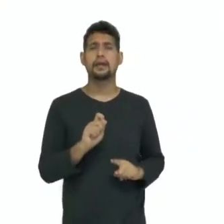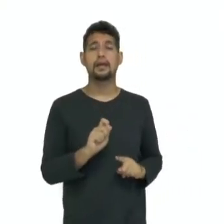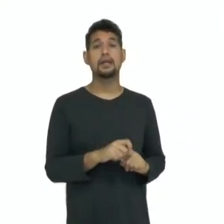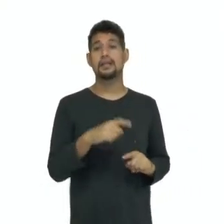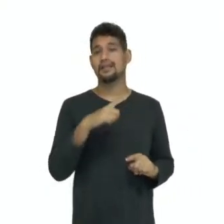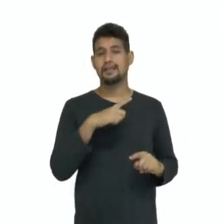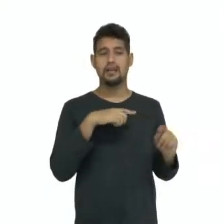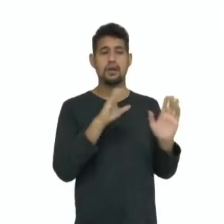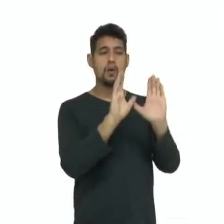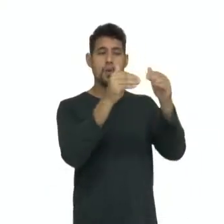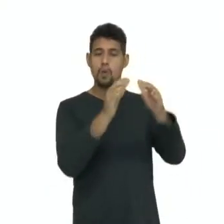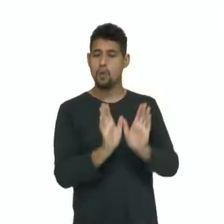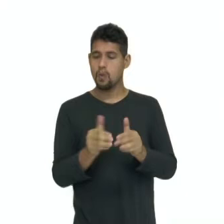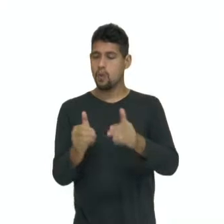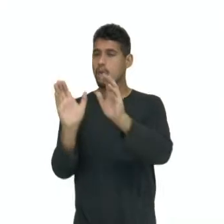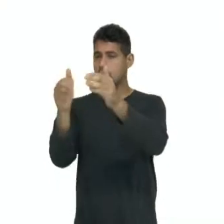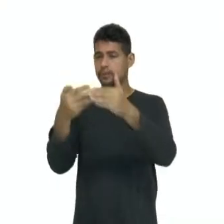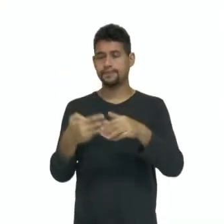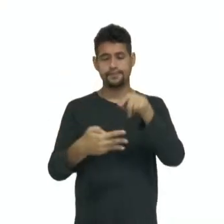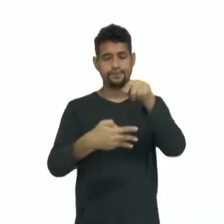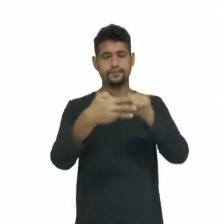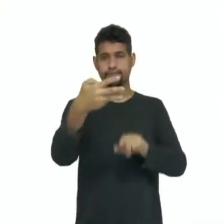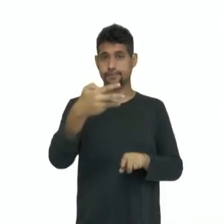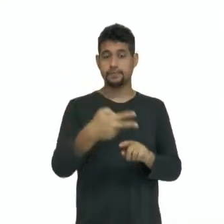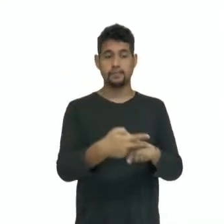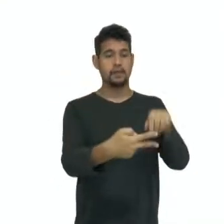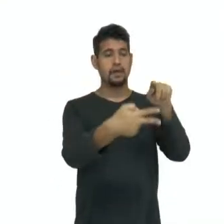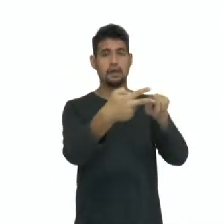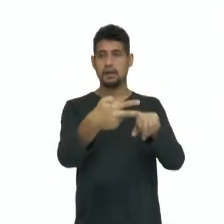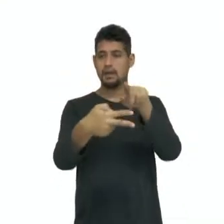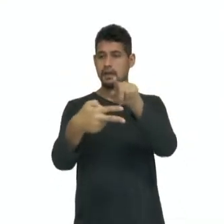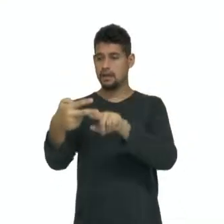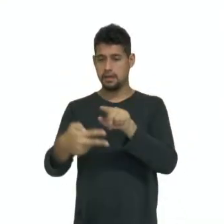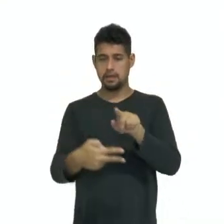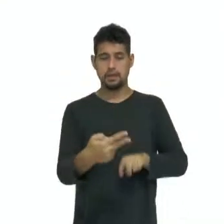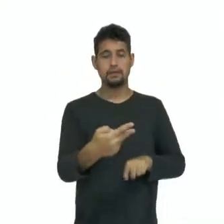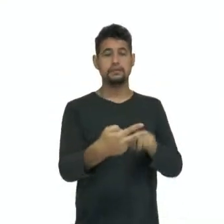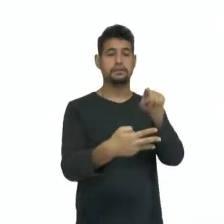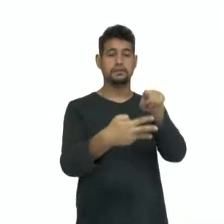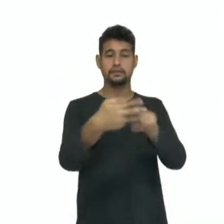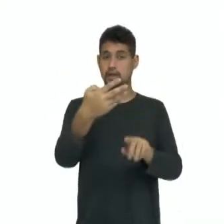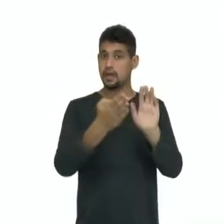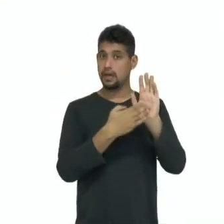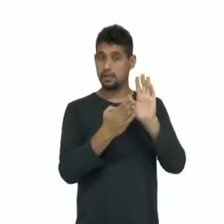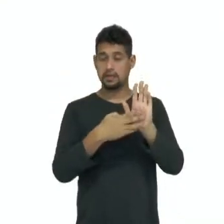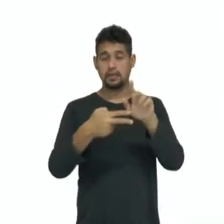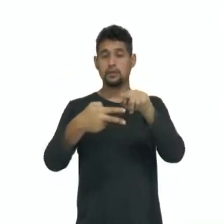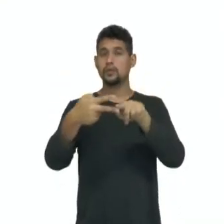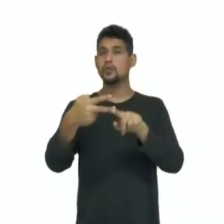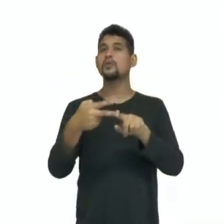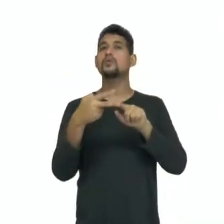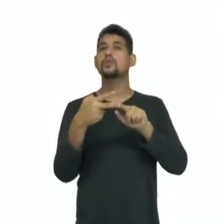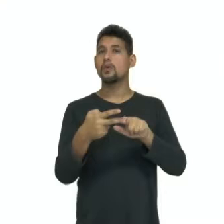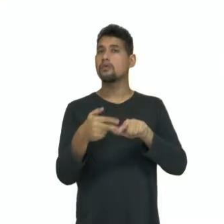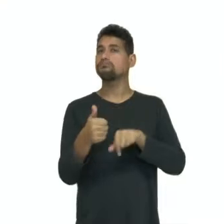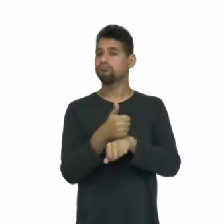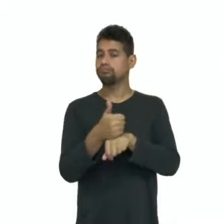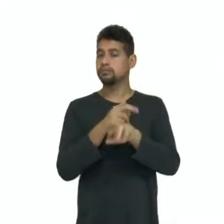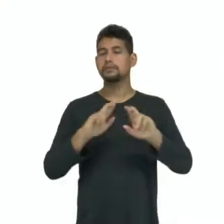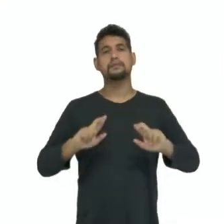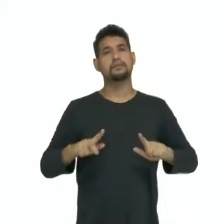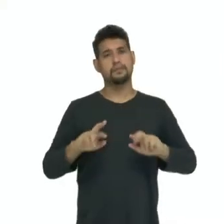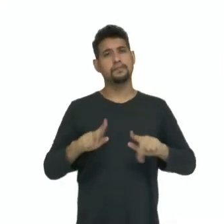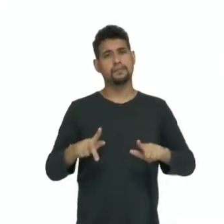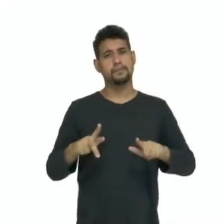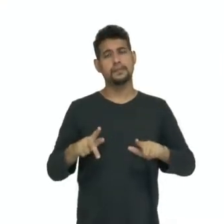3 elementos tomados 2 a 2, 3 candidatos para 2 cargos distintos,